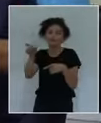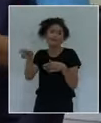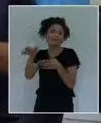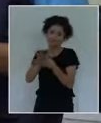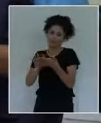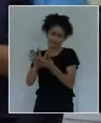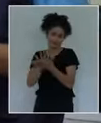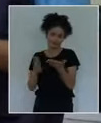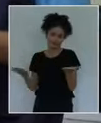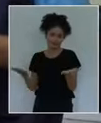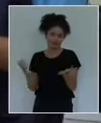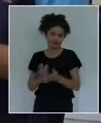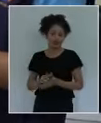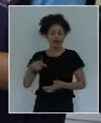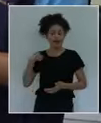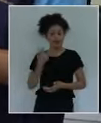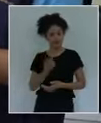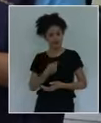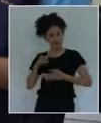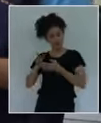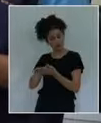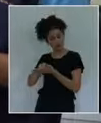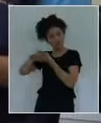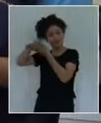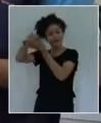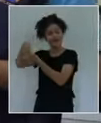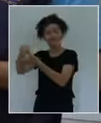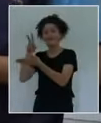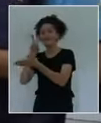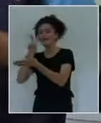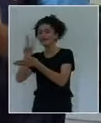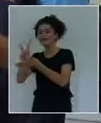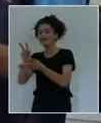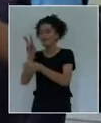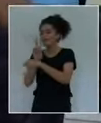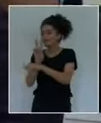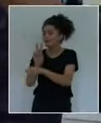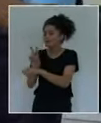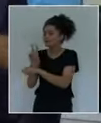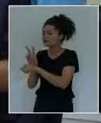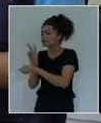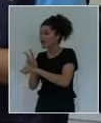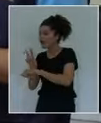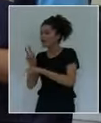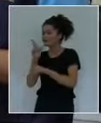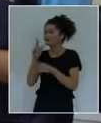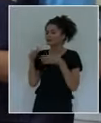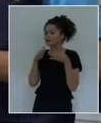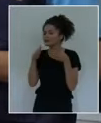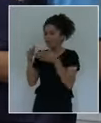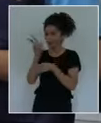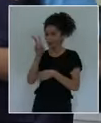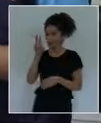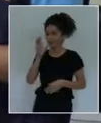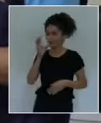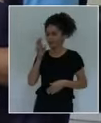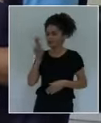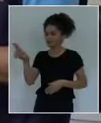muito, mas eles não sabem falar se vai atingir, se não vai. Então a gente vai lá para esses pontos e espera.